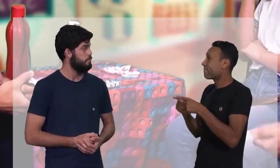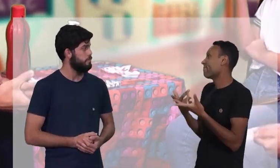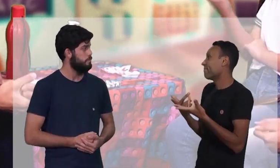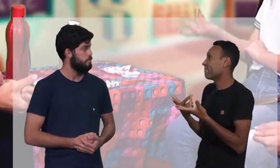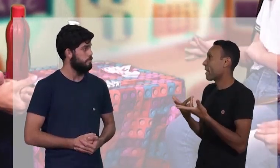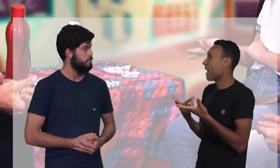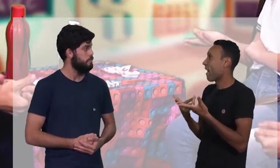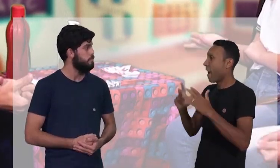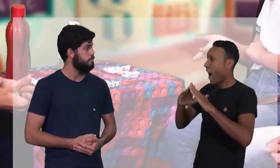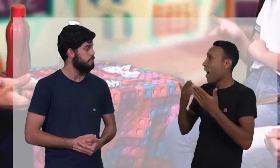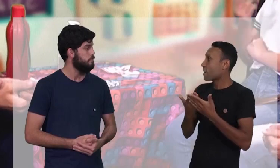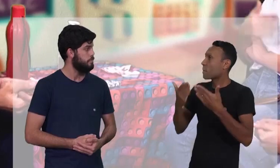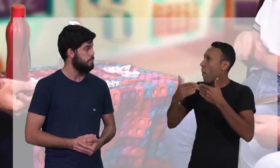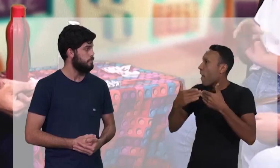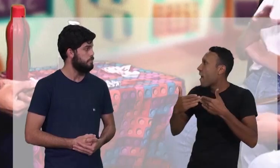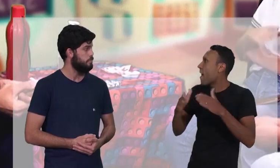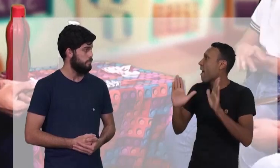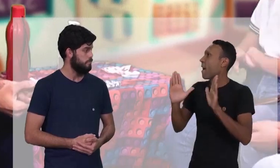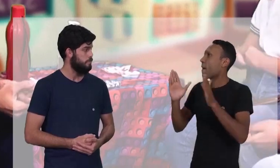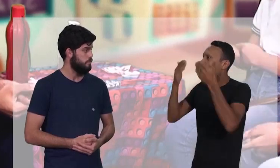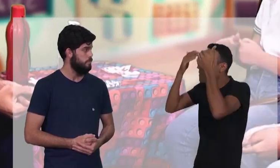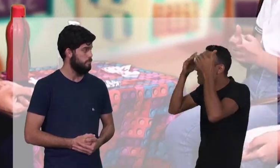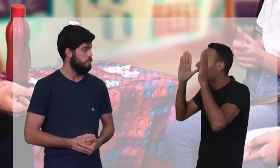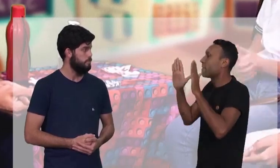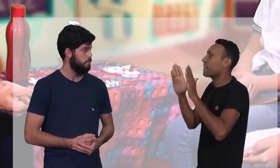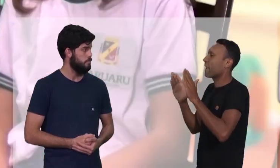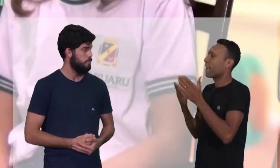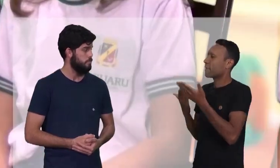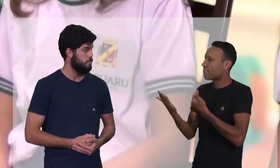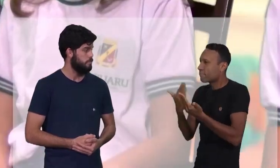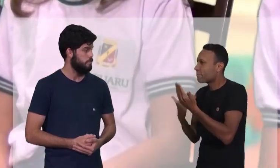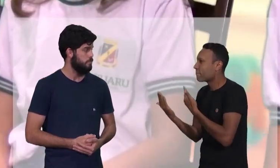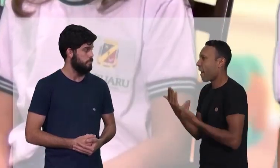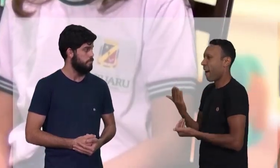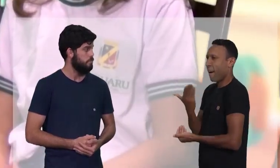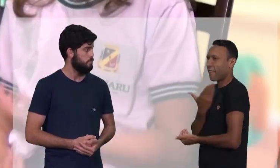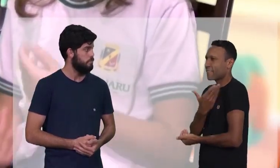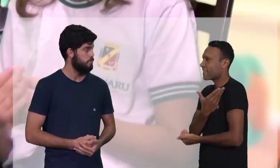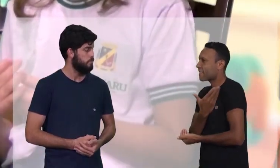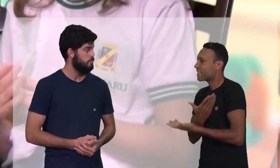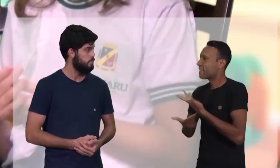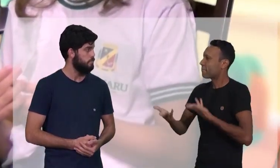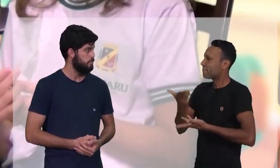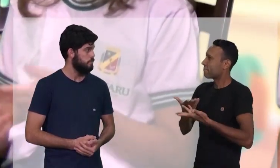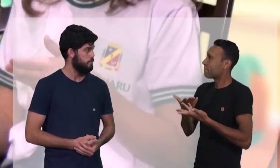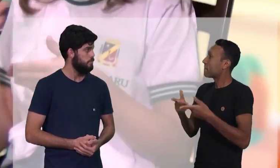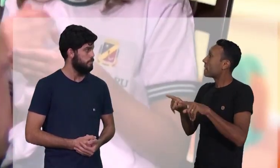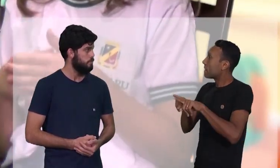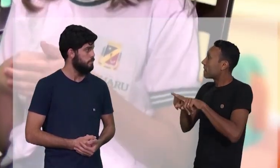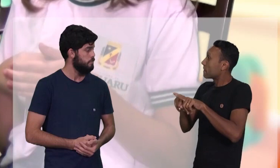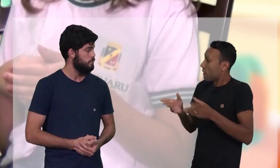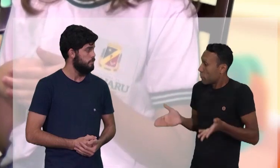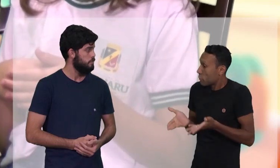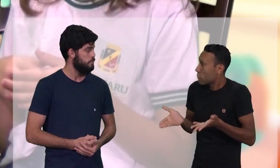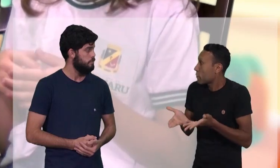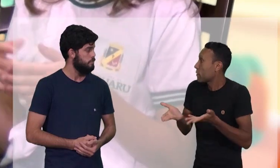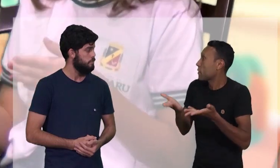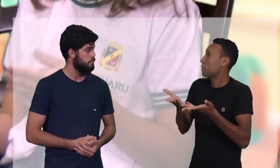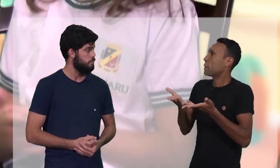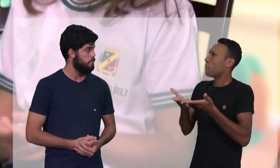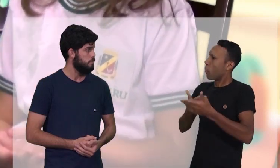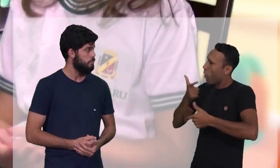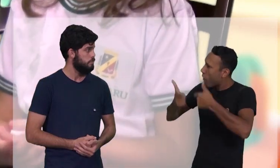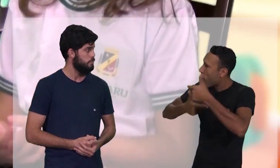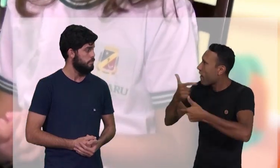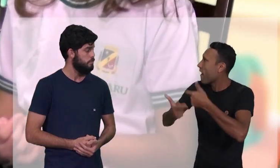é bem aberta, né, para conversar com os estudantes. E ela sempre estimula a gente a não abandonar nossos sonhos,